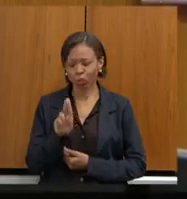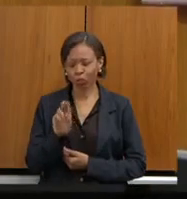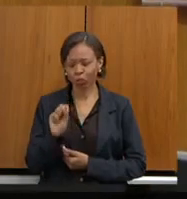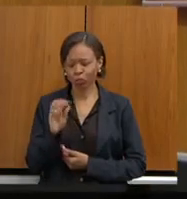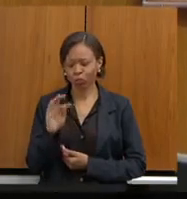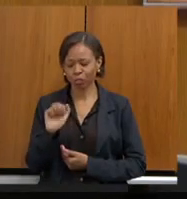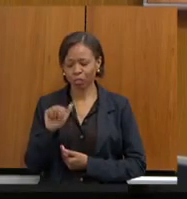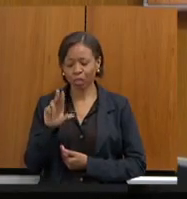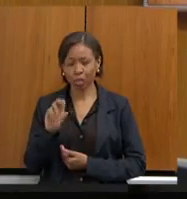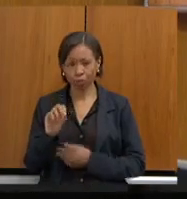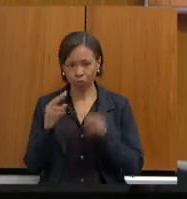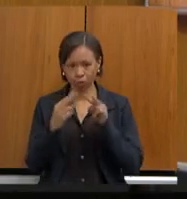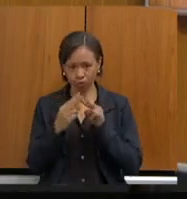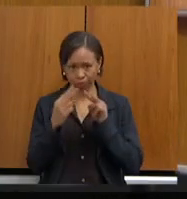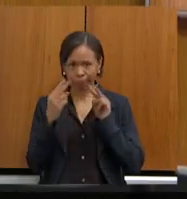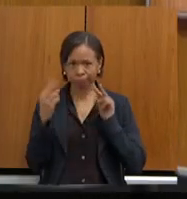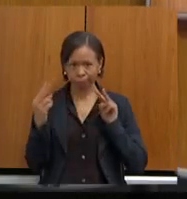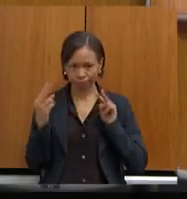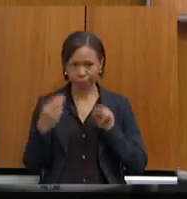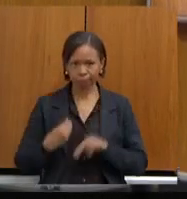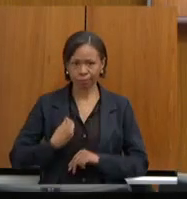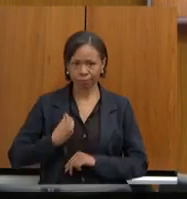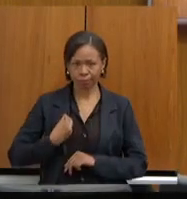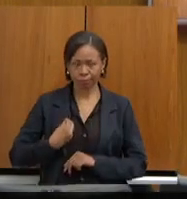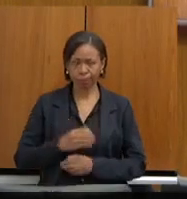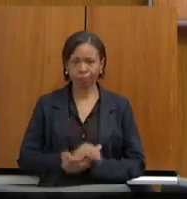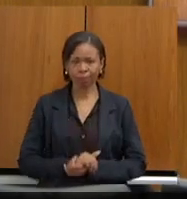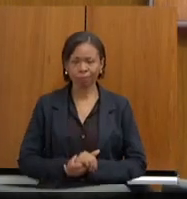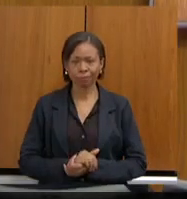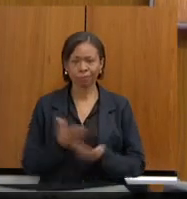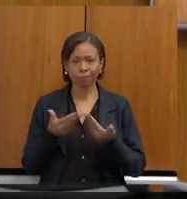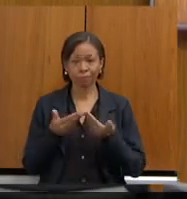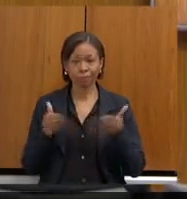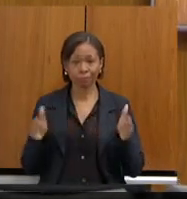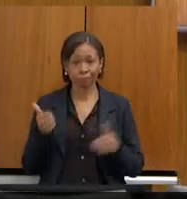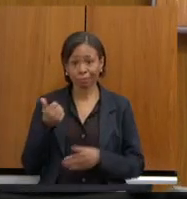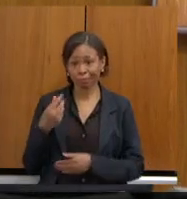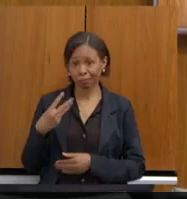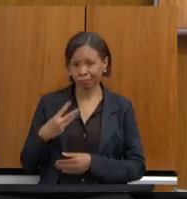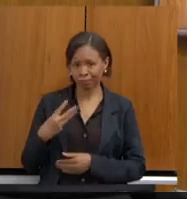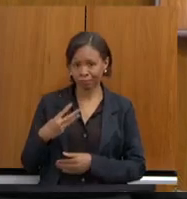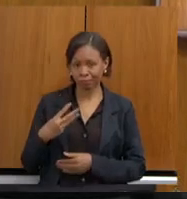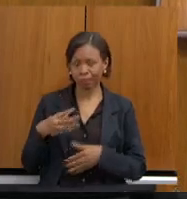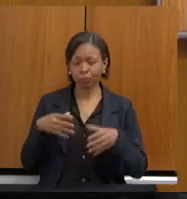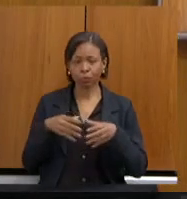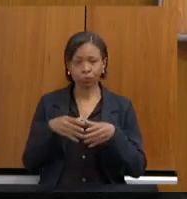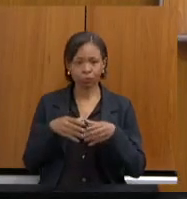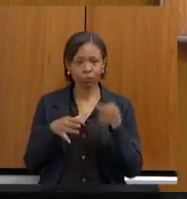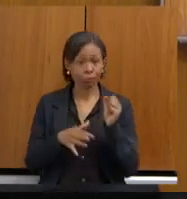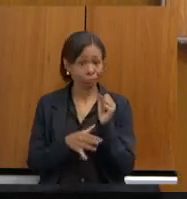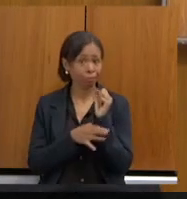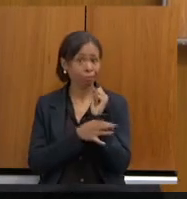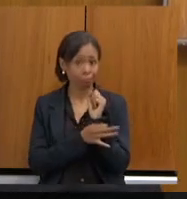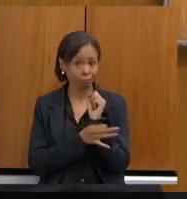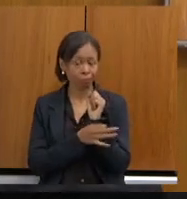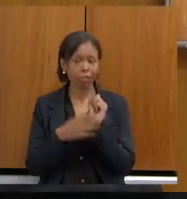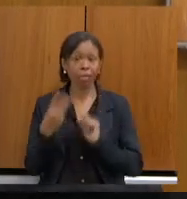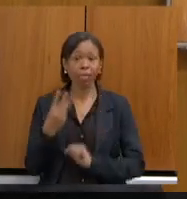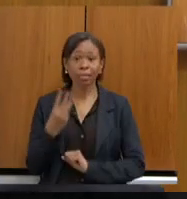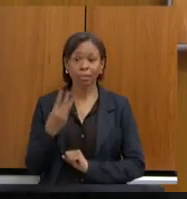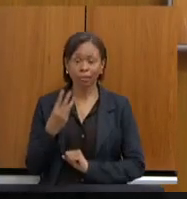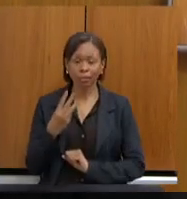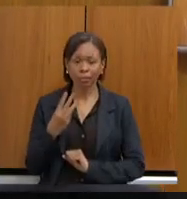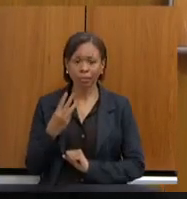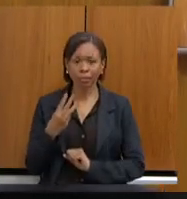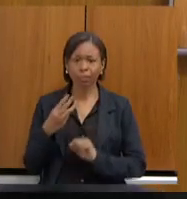de forma remota eu declaro aberta a 13ª reunião extraordinária da comissão de segurança pública da 3ª sessão Legislativa ordinária